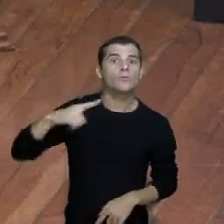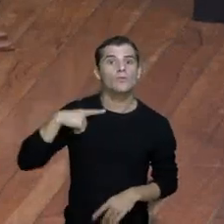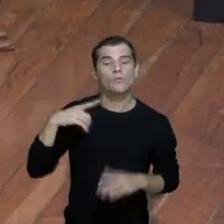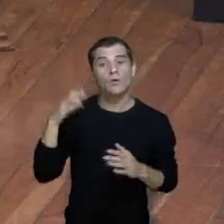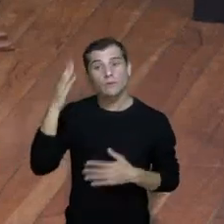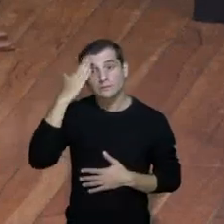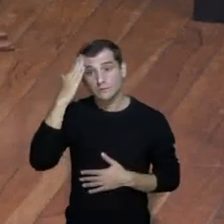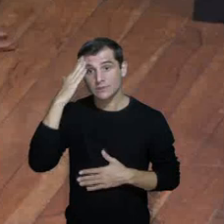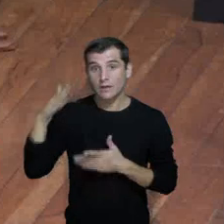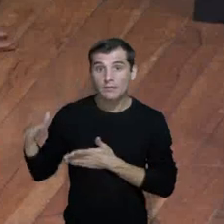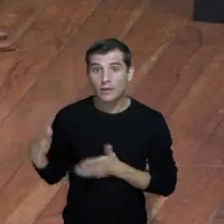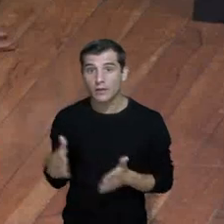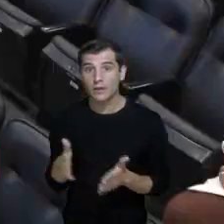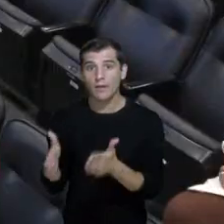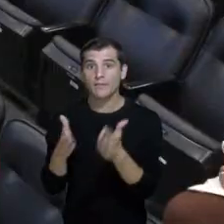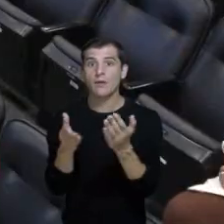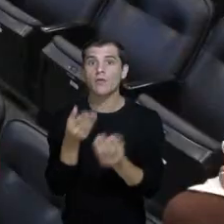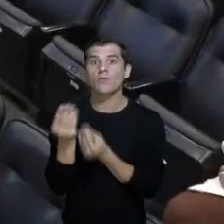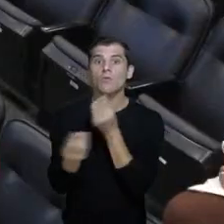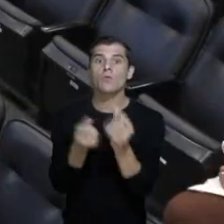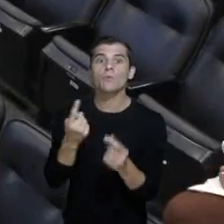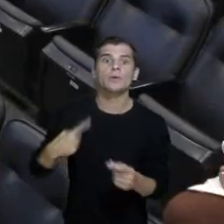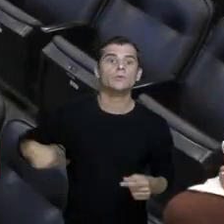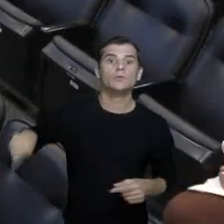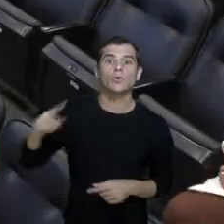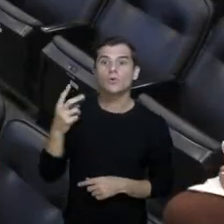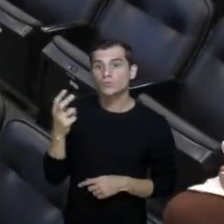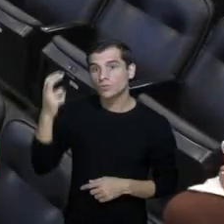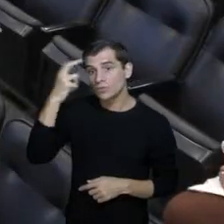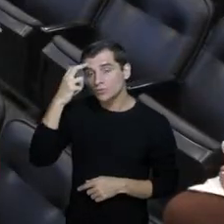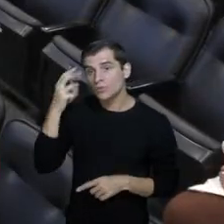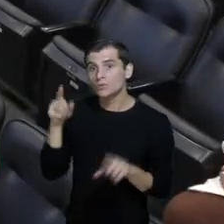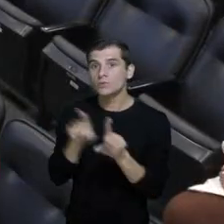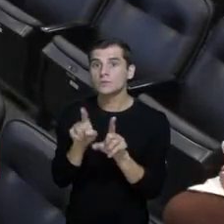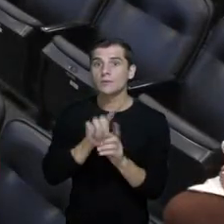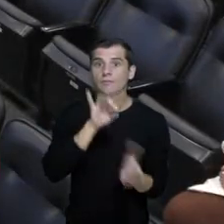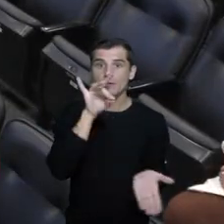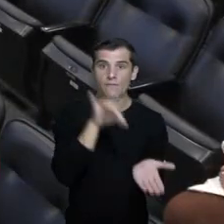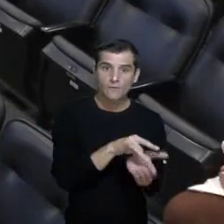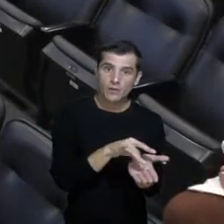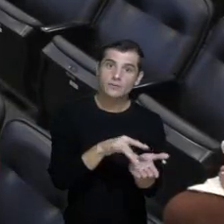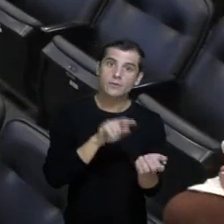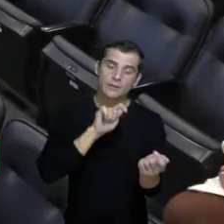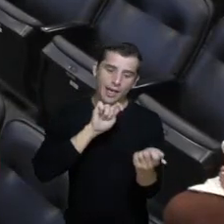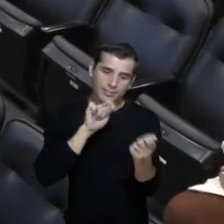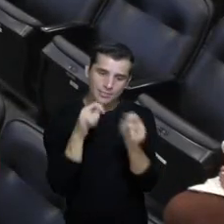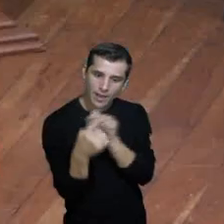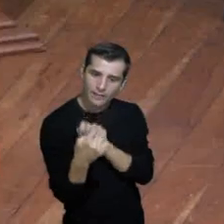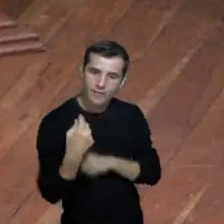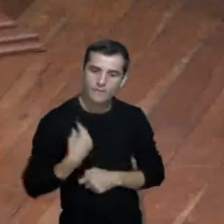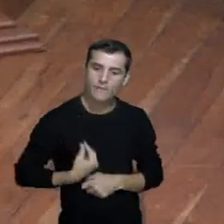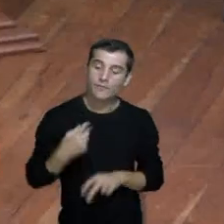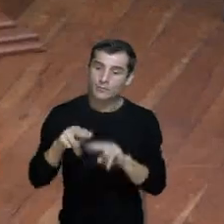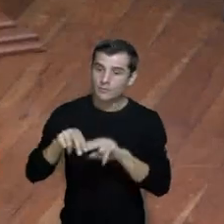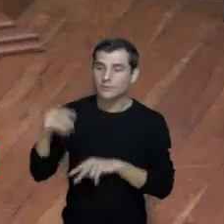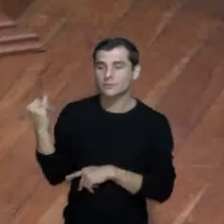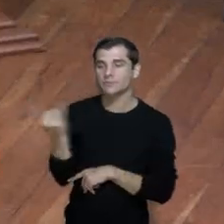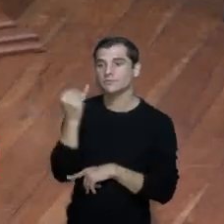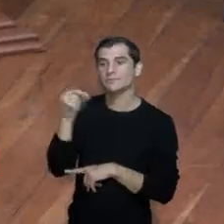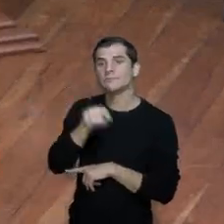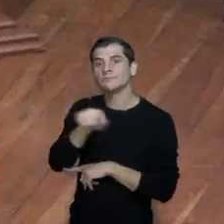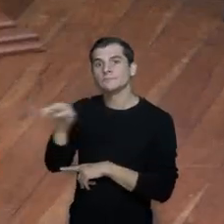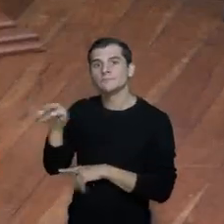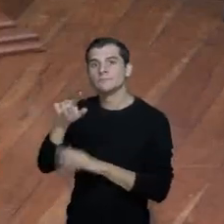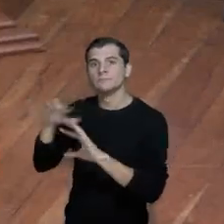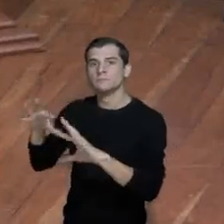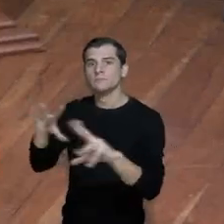nossa cultura adaptando a nossa realidade adaptando as nossas realidades locais daí a importância de todo mundo opinar de todo mundo dá sua ideia de todo